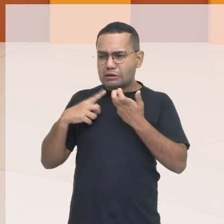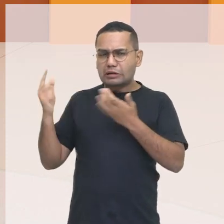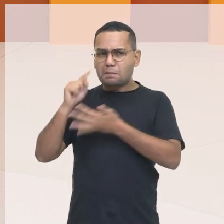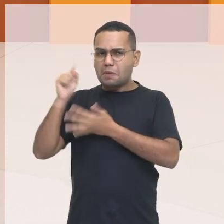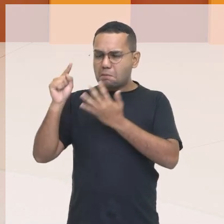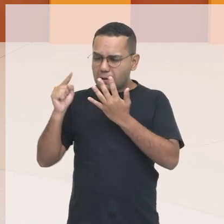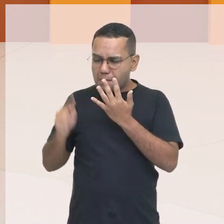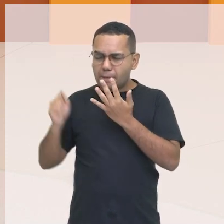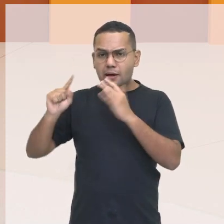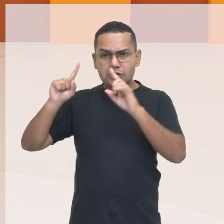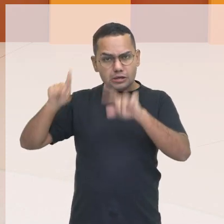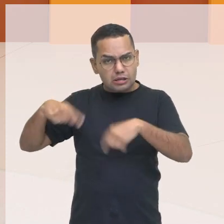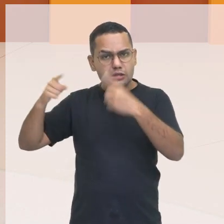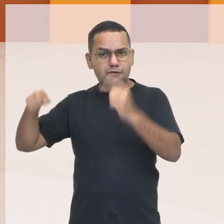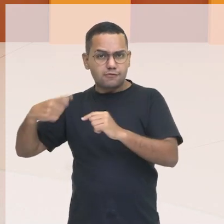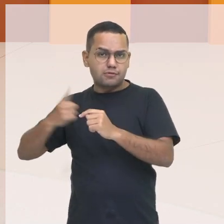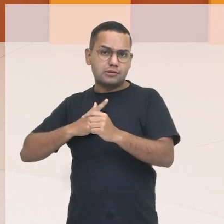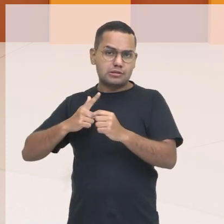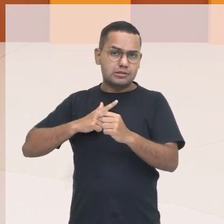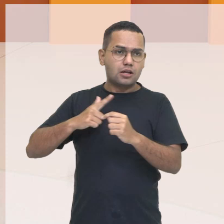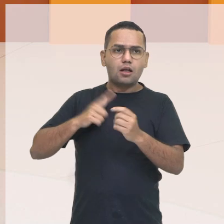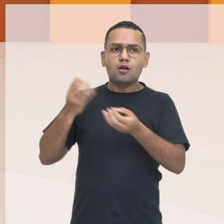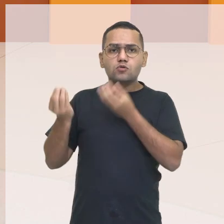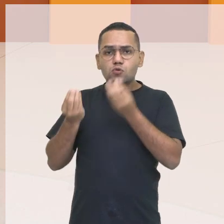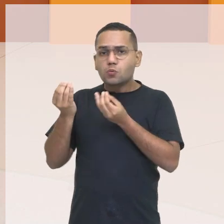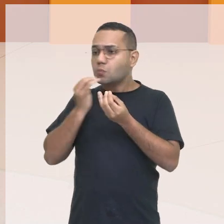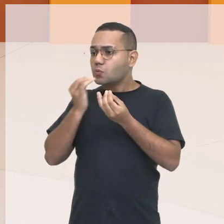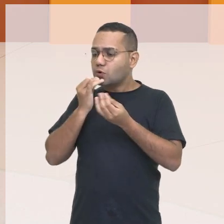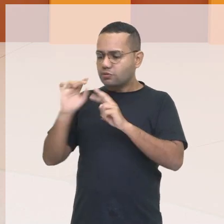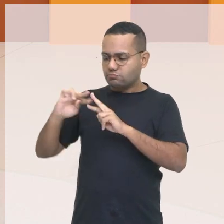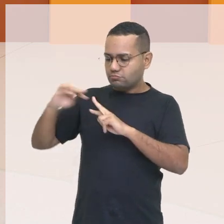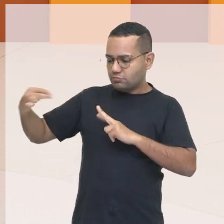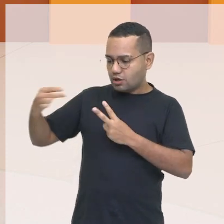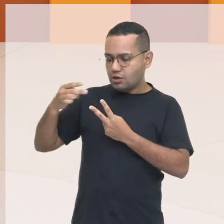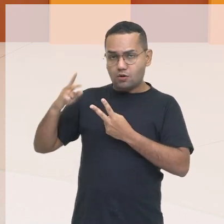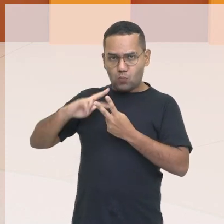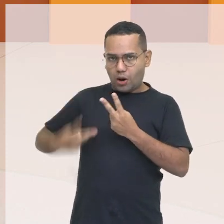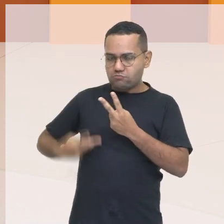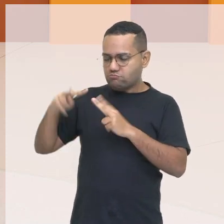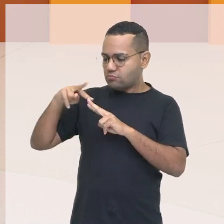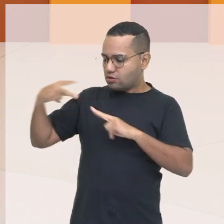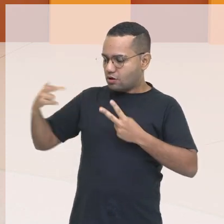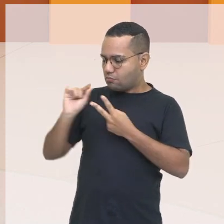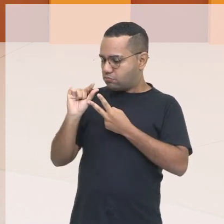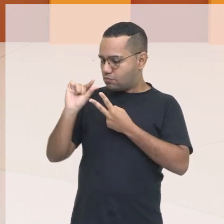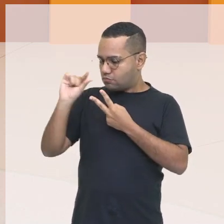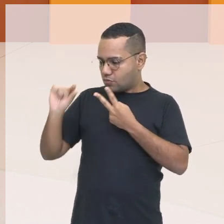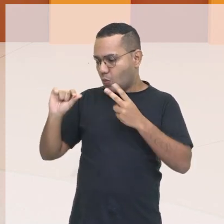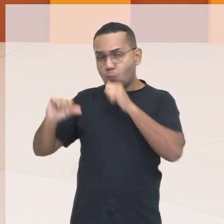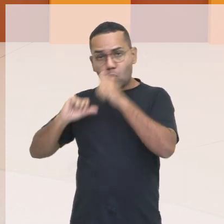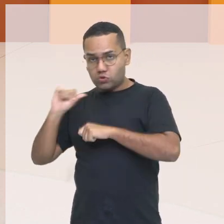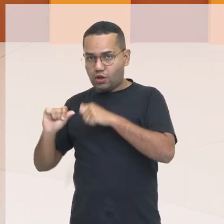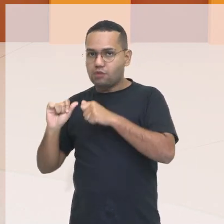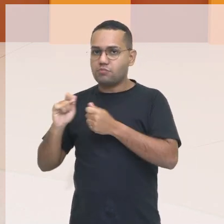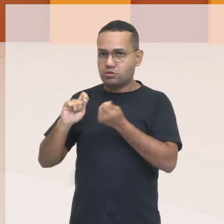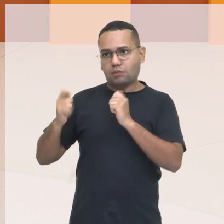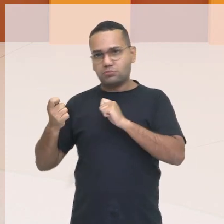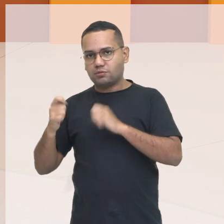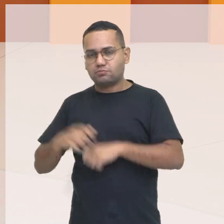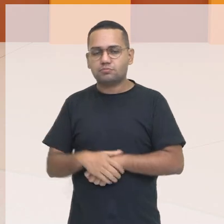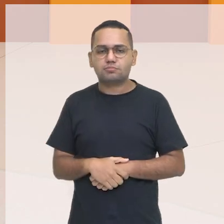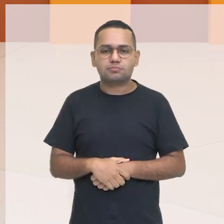de tudo aquilo que é feito pela ciência para manipular a vida humana. Não é interessante isso? E quais são, então,